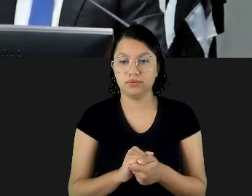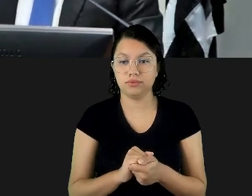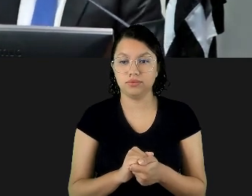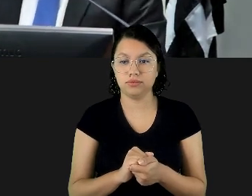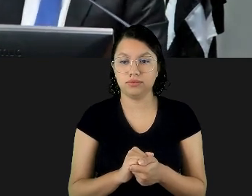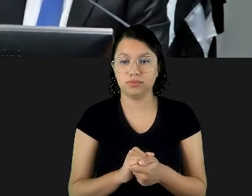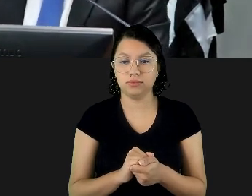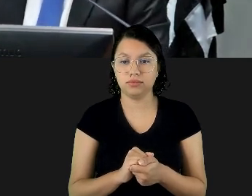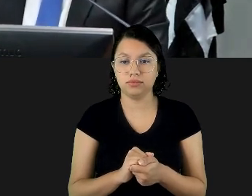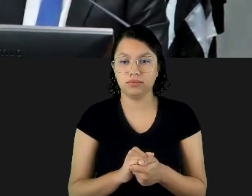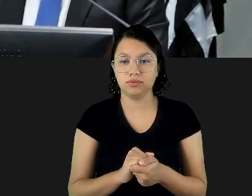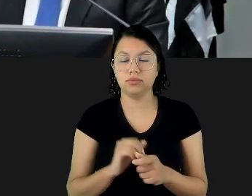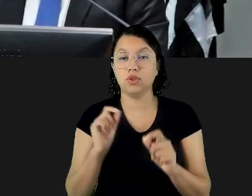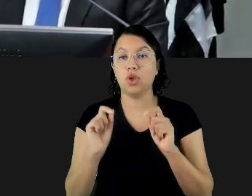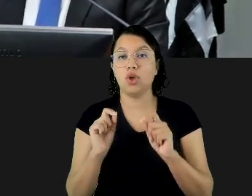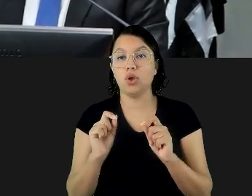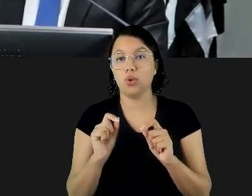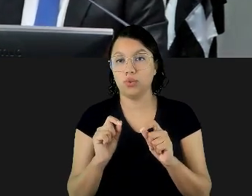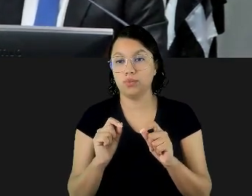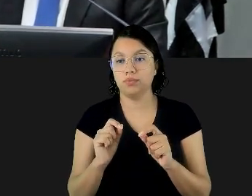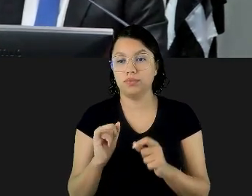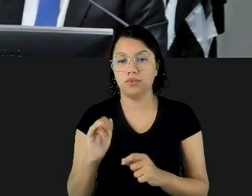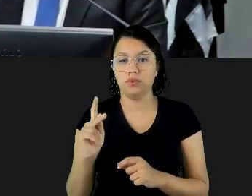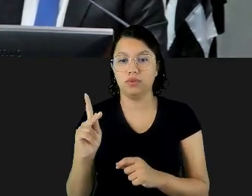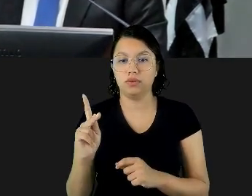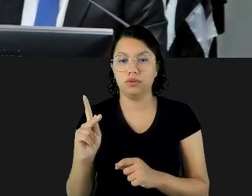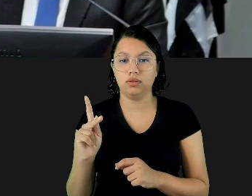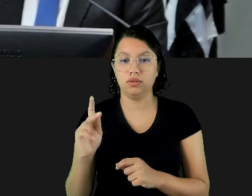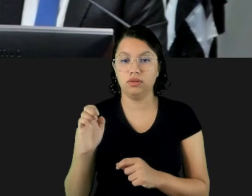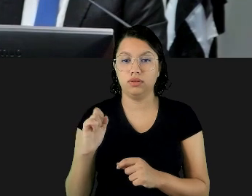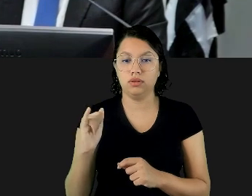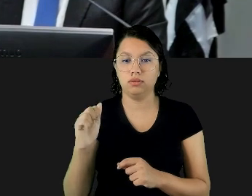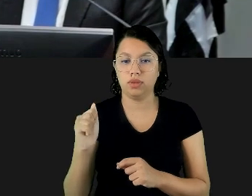o IPEA já promoveu um estudo,